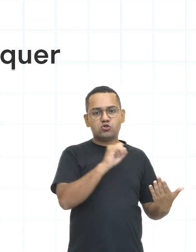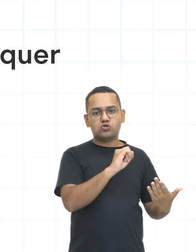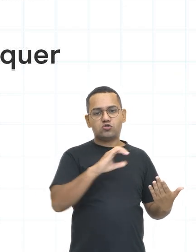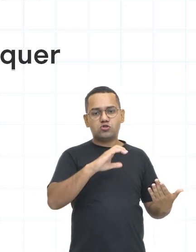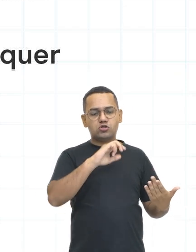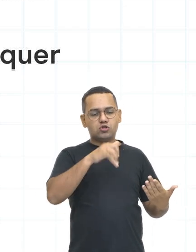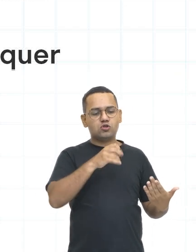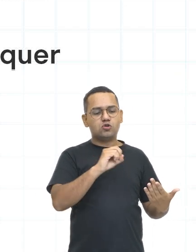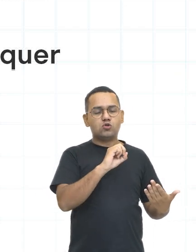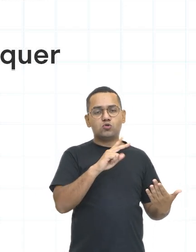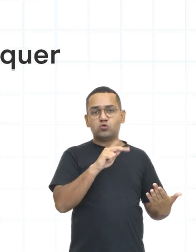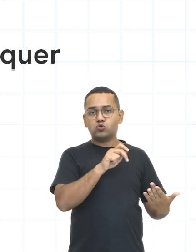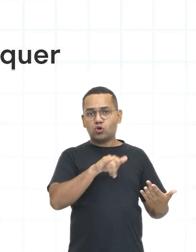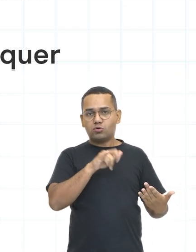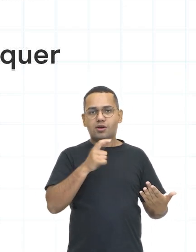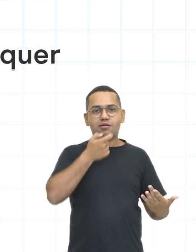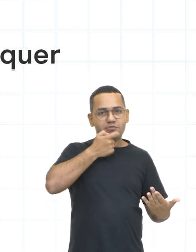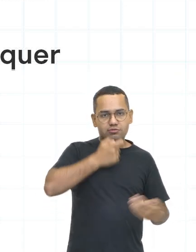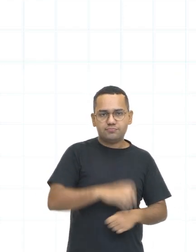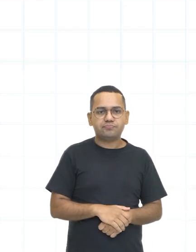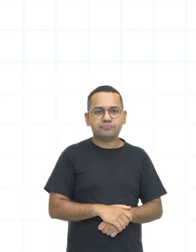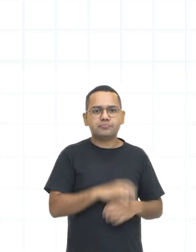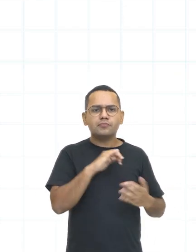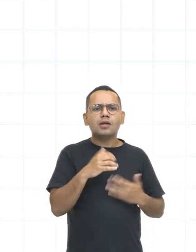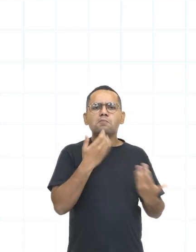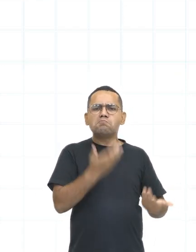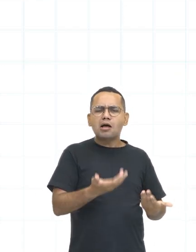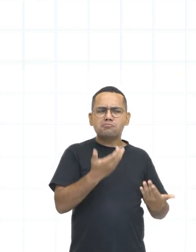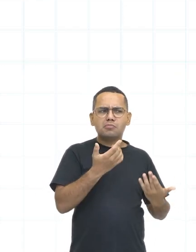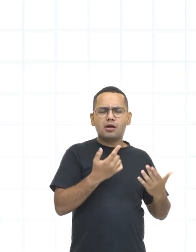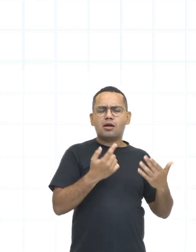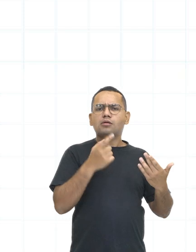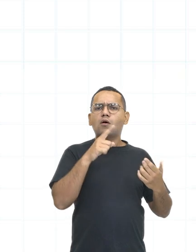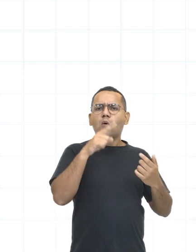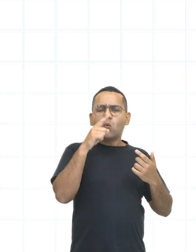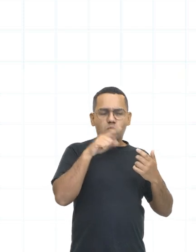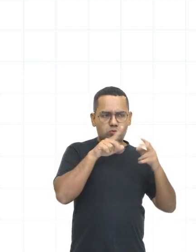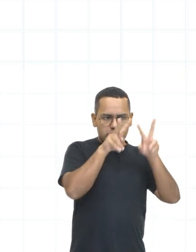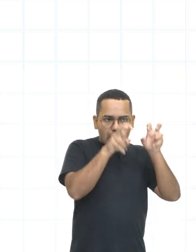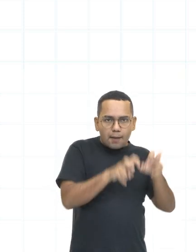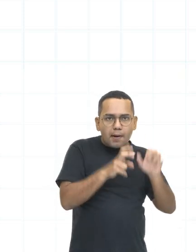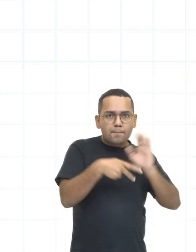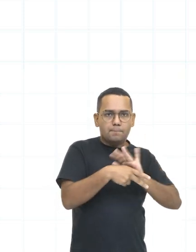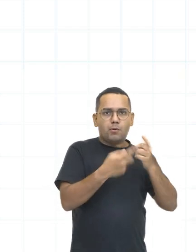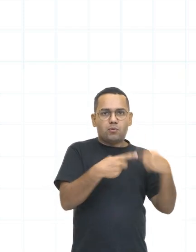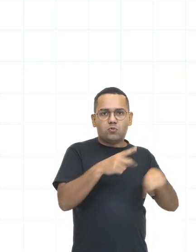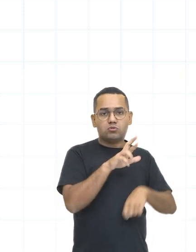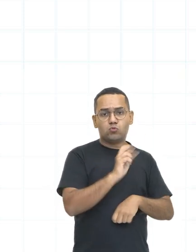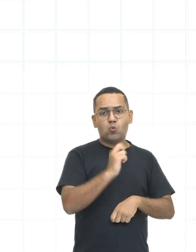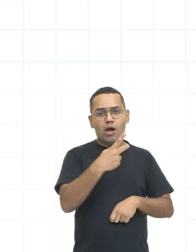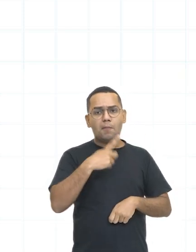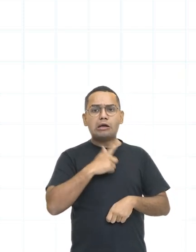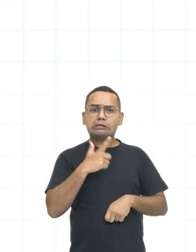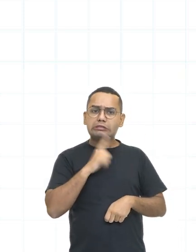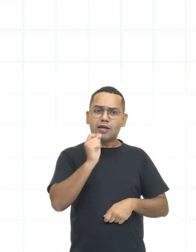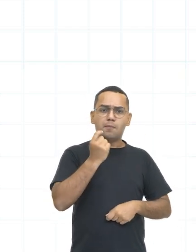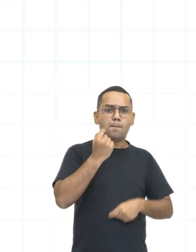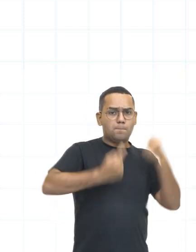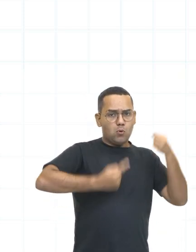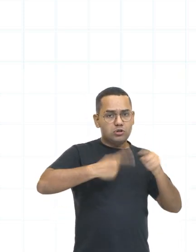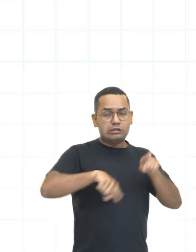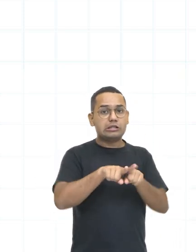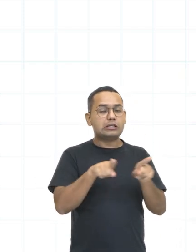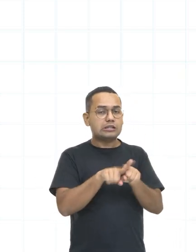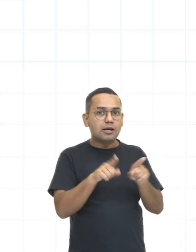por um DJ, ou seja, disc jockey. As letras do rap passaram a abordar questões políticas e